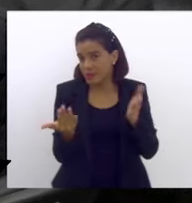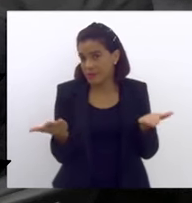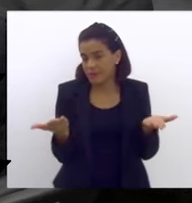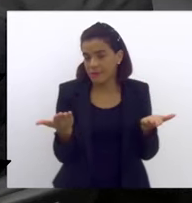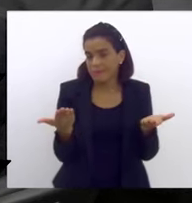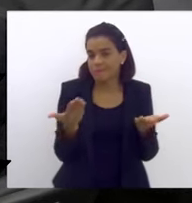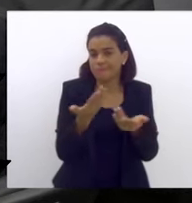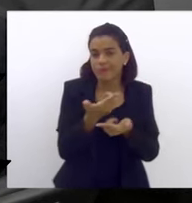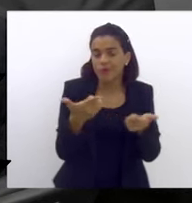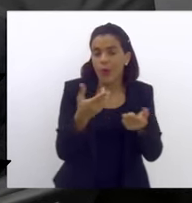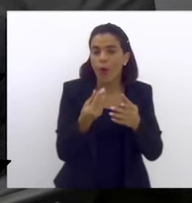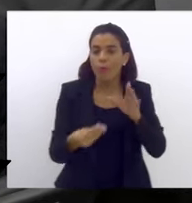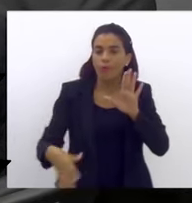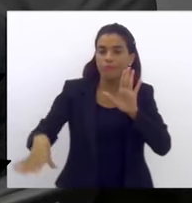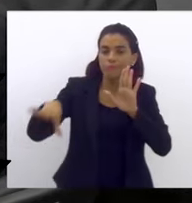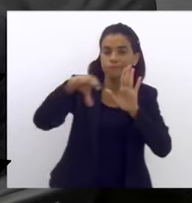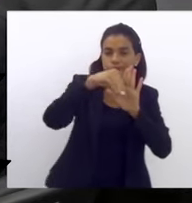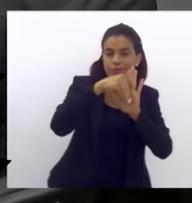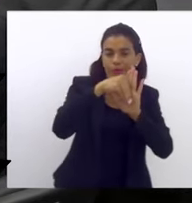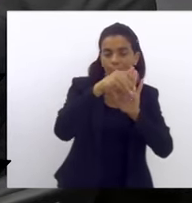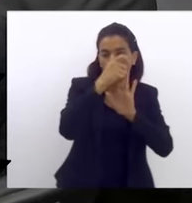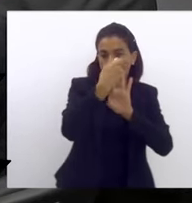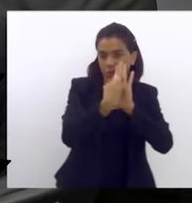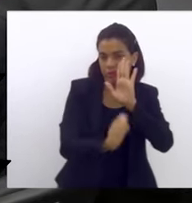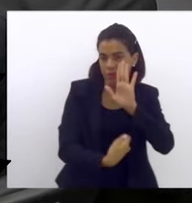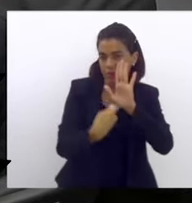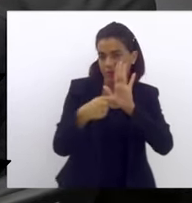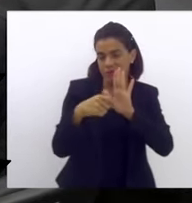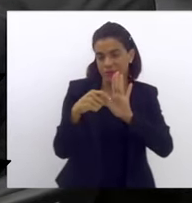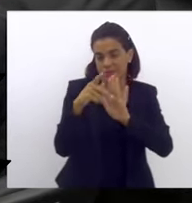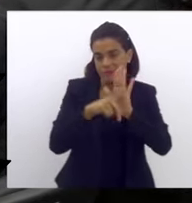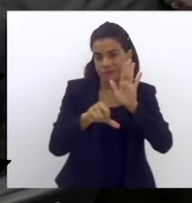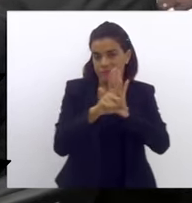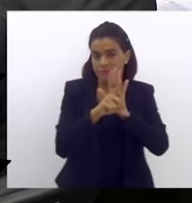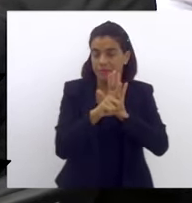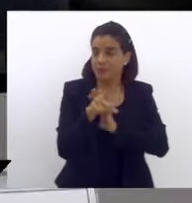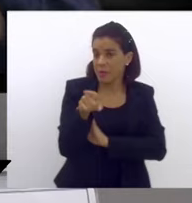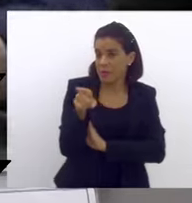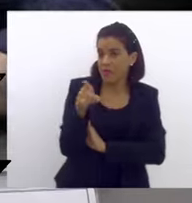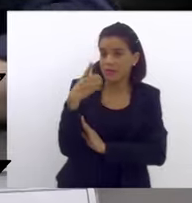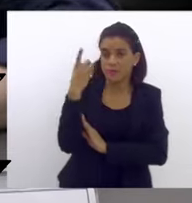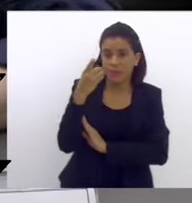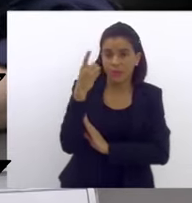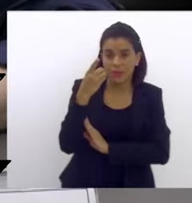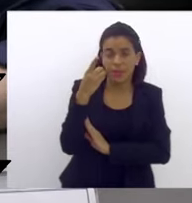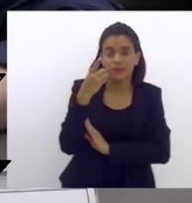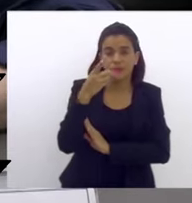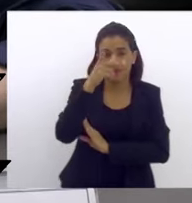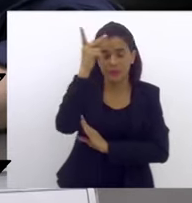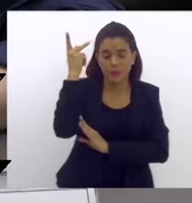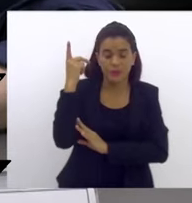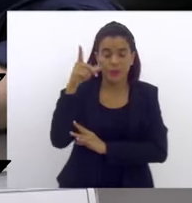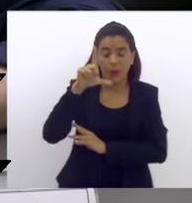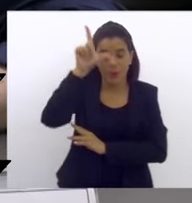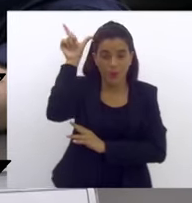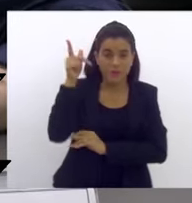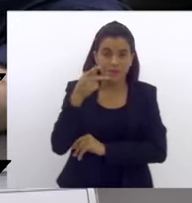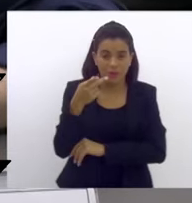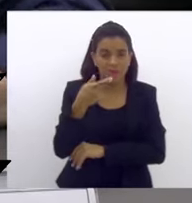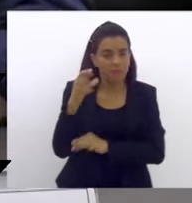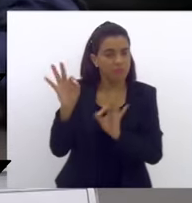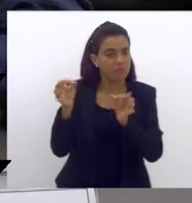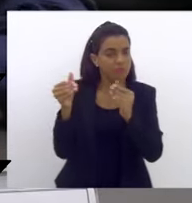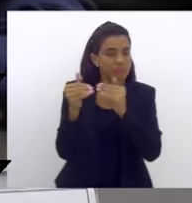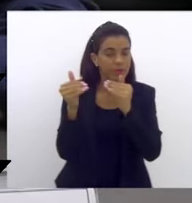incorpore ao texto do projeto Então mas o que o dep pa tá falando ainda ainda tem uma variante né o projeto